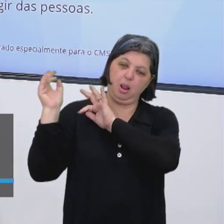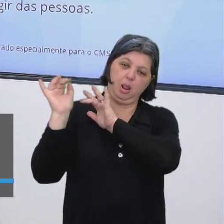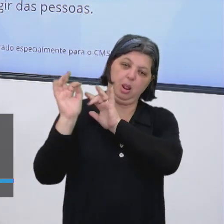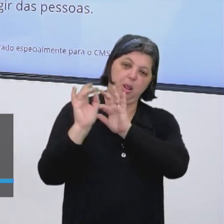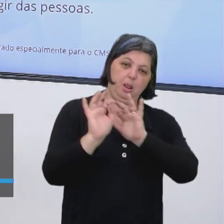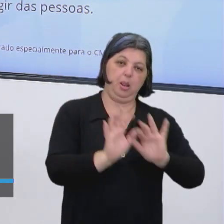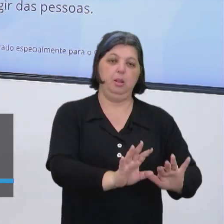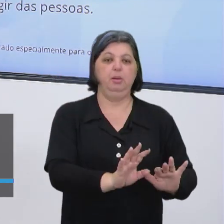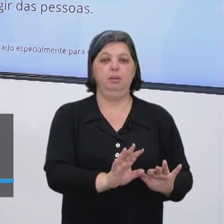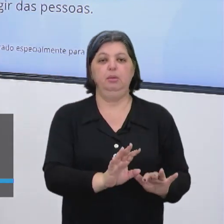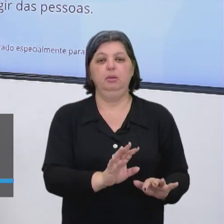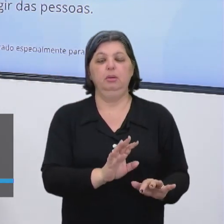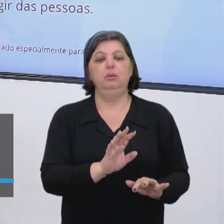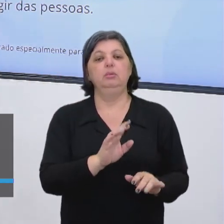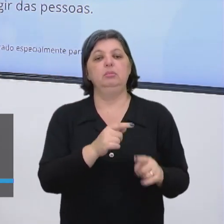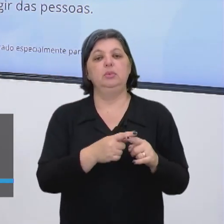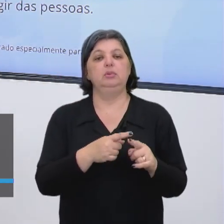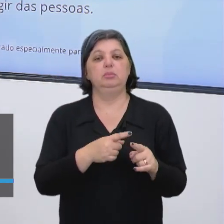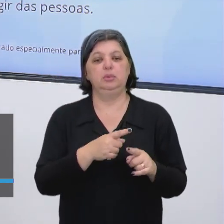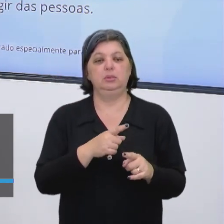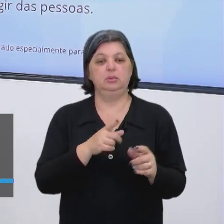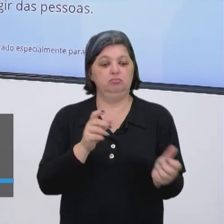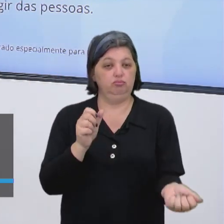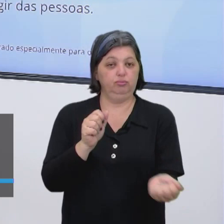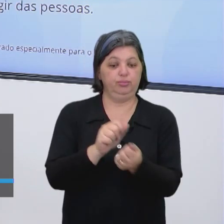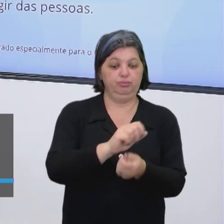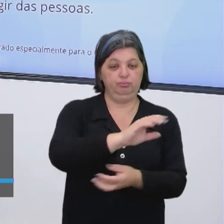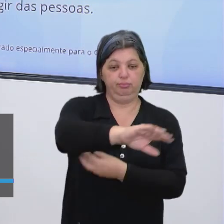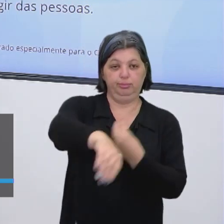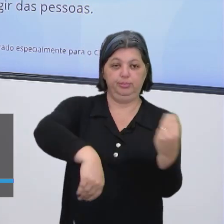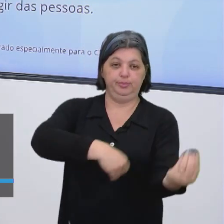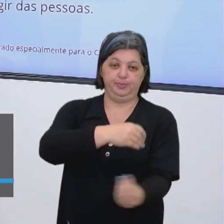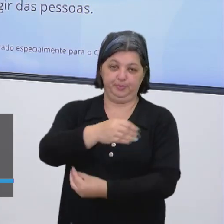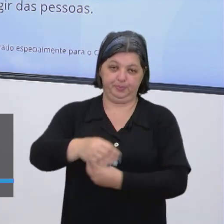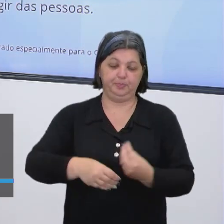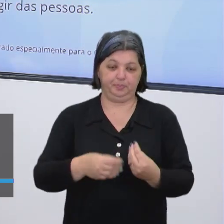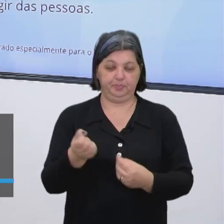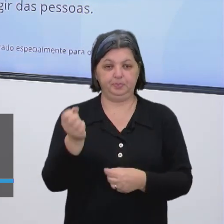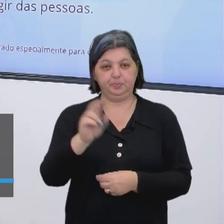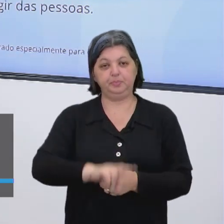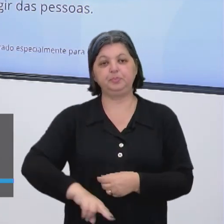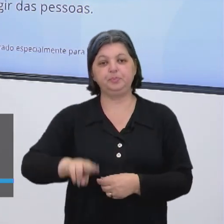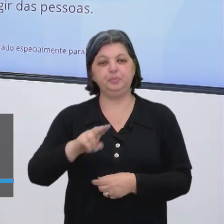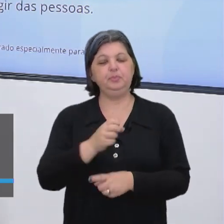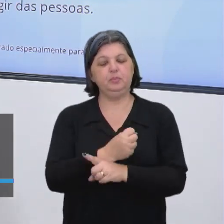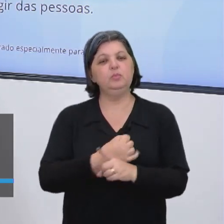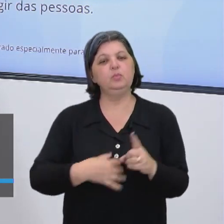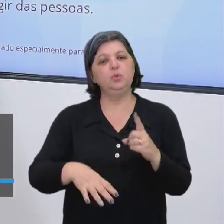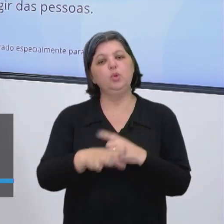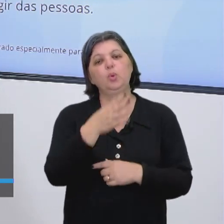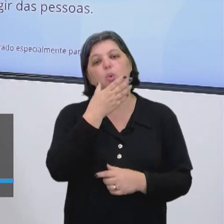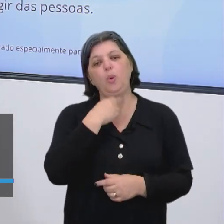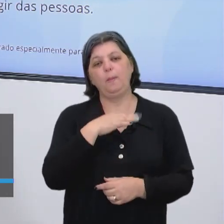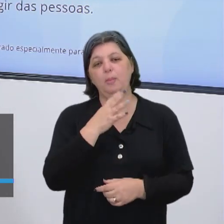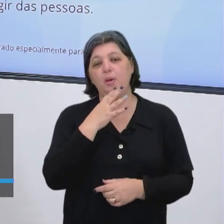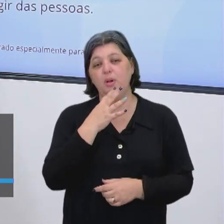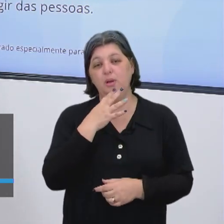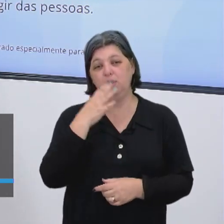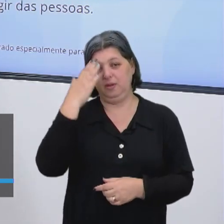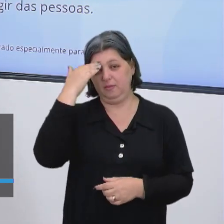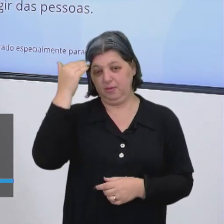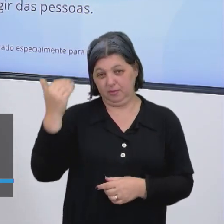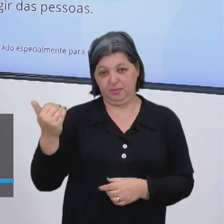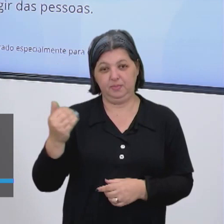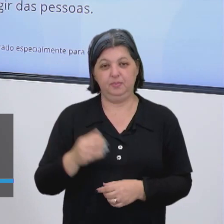teve esse monte de gente que se juntou aqui. Eu vou até utilizar um sociólogo muito conhecido, que é o